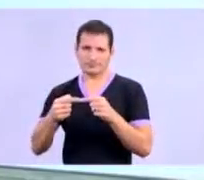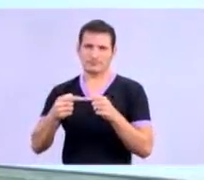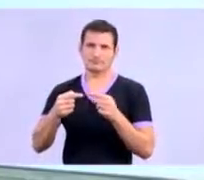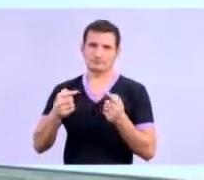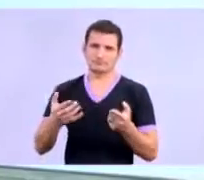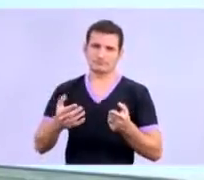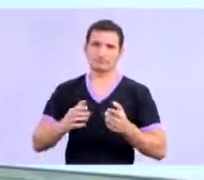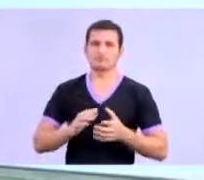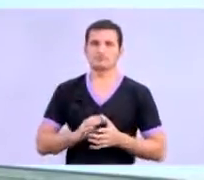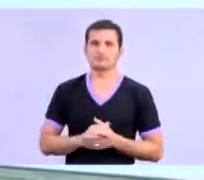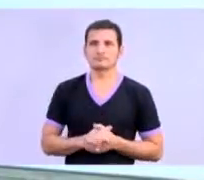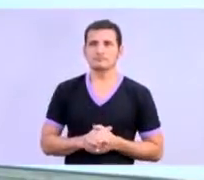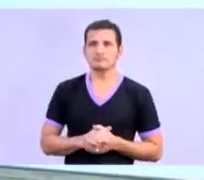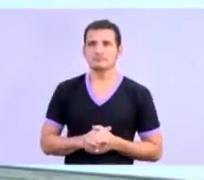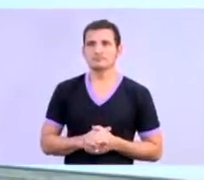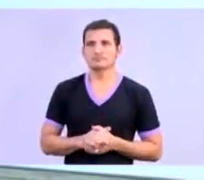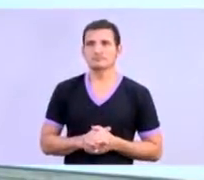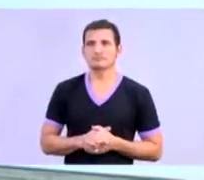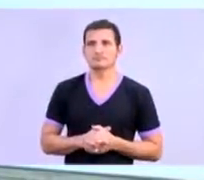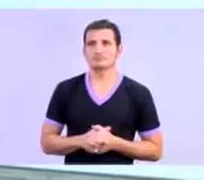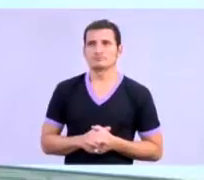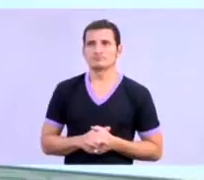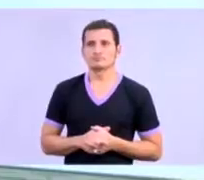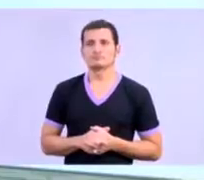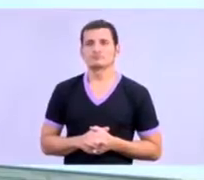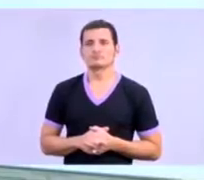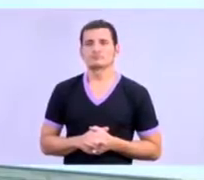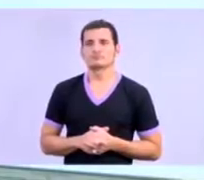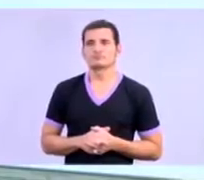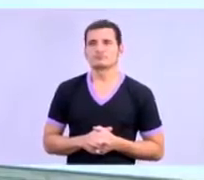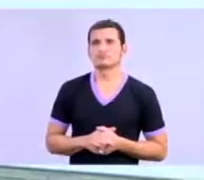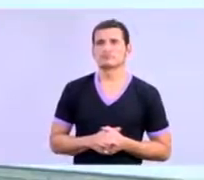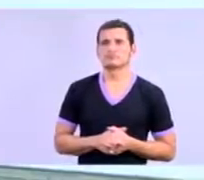intermediário, enfim, mas para realizar esta sinalização.